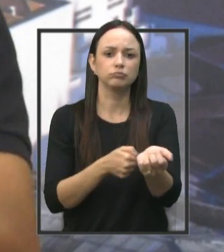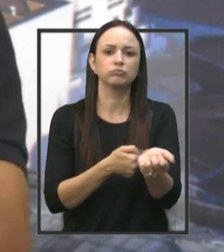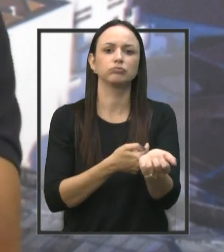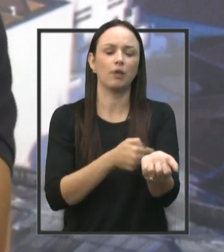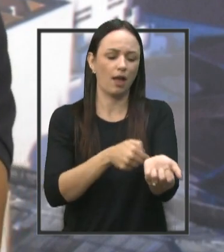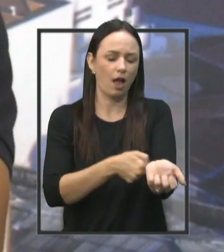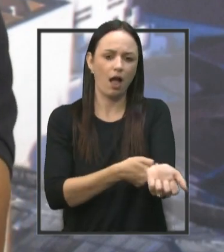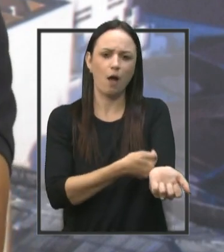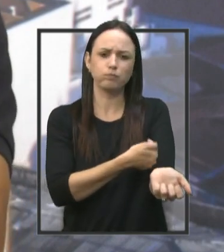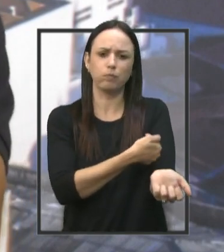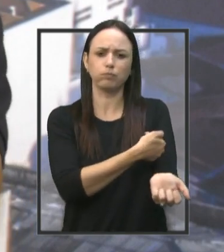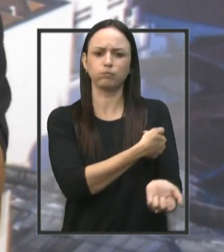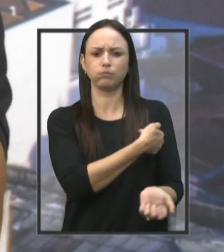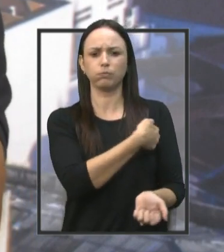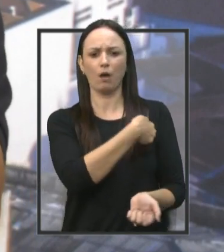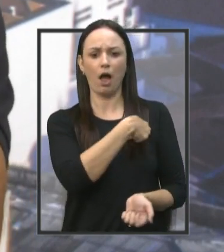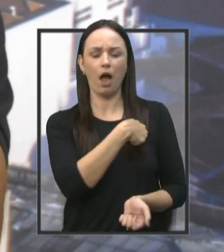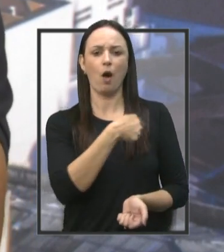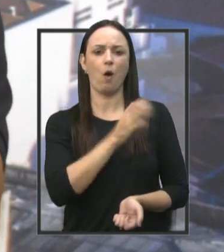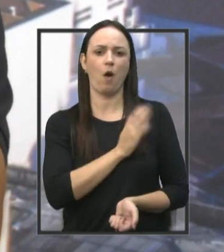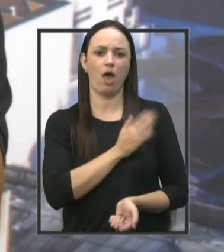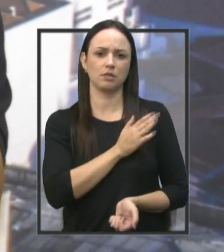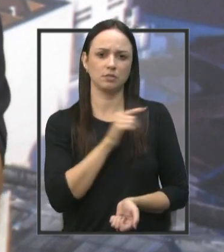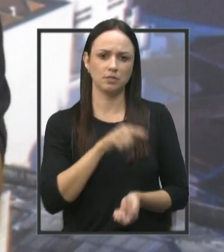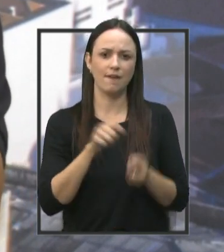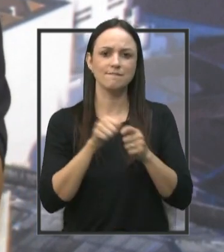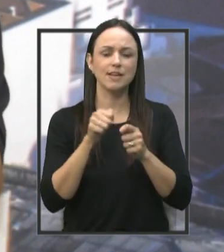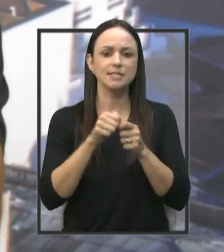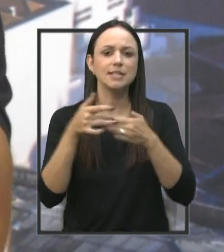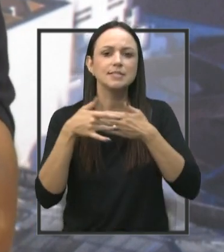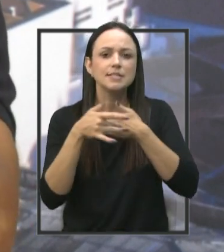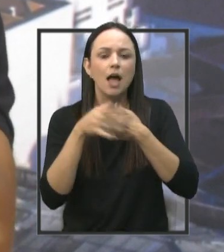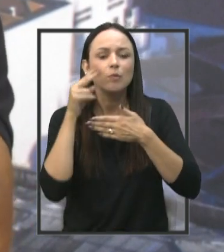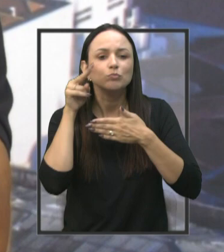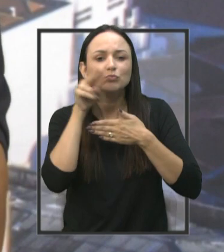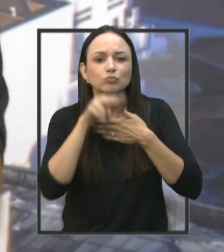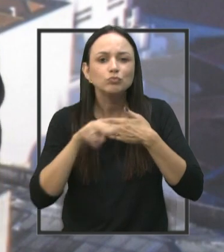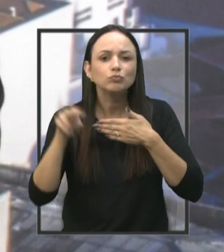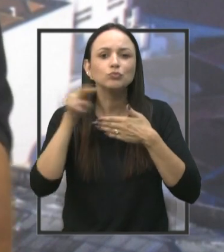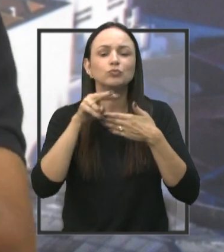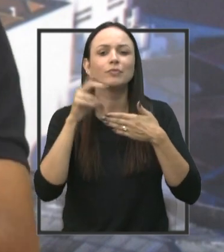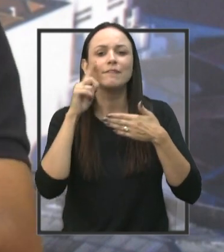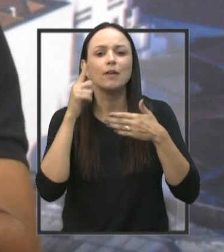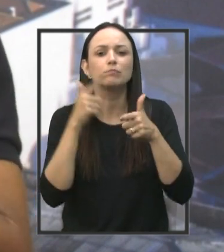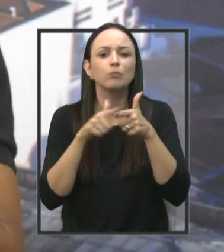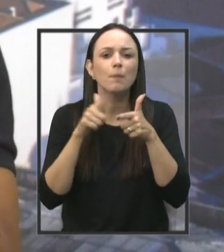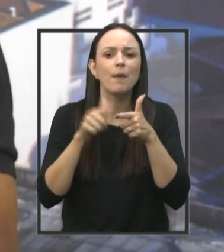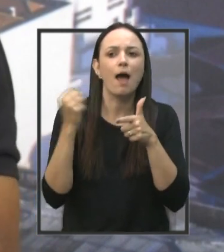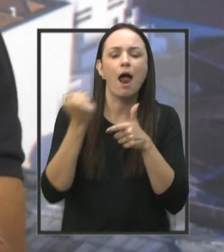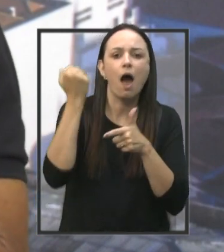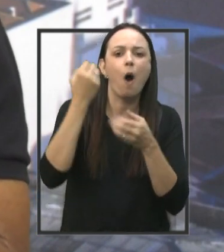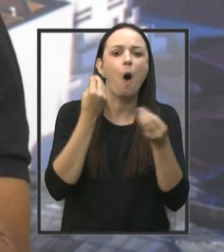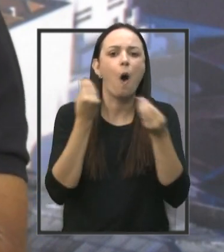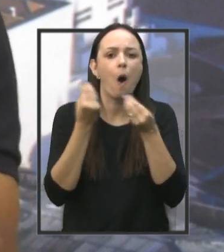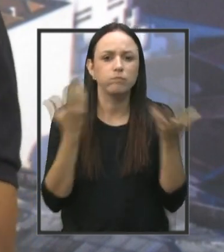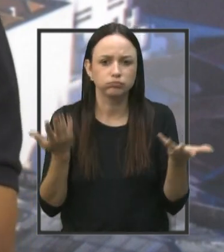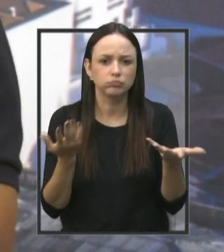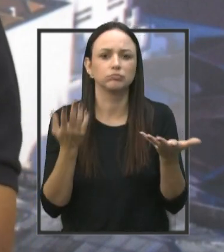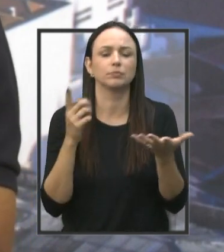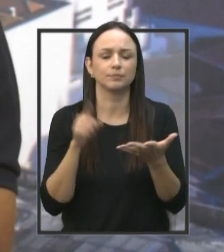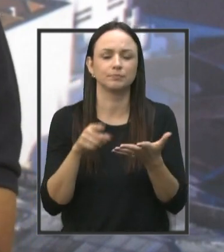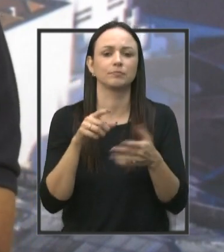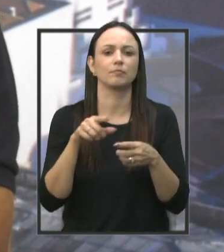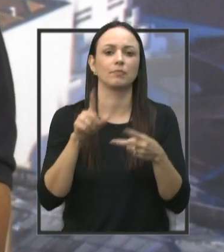passa por dentro da veia e vai até o coração ali para fazer os exames, ver o grau de comprometimento de alguma artéria. Isso é